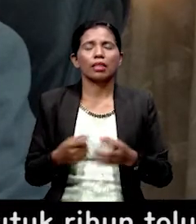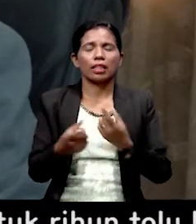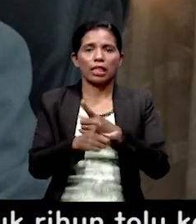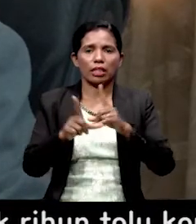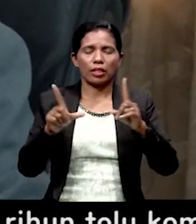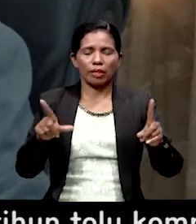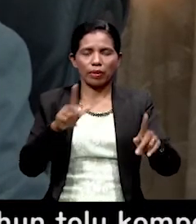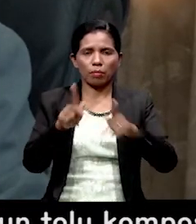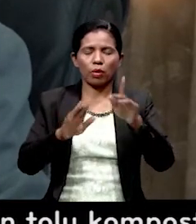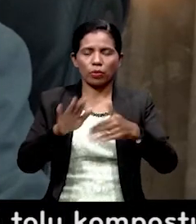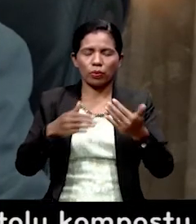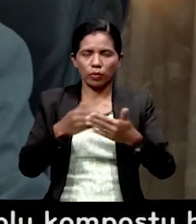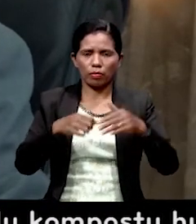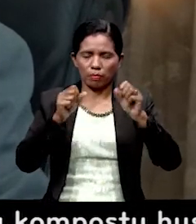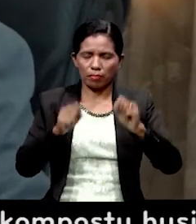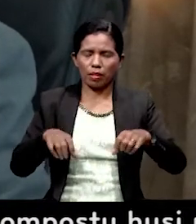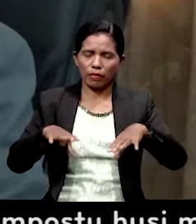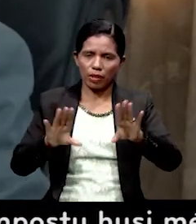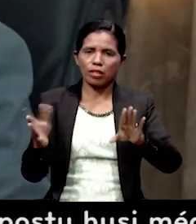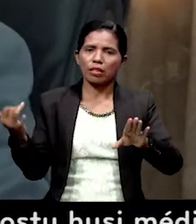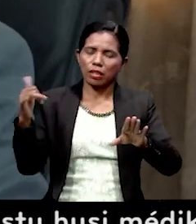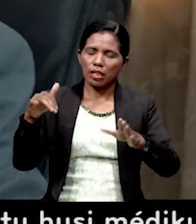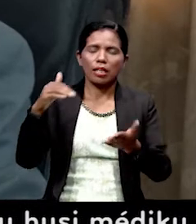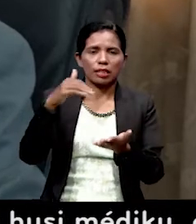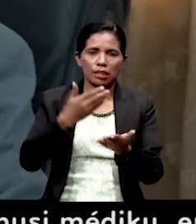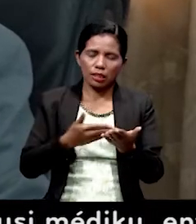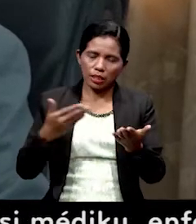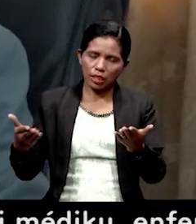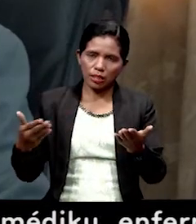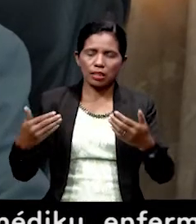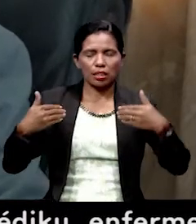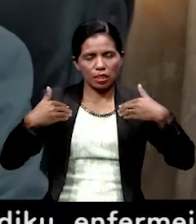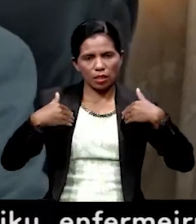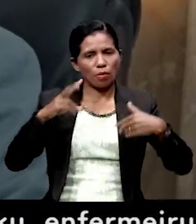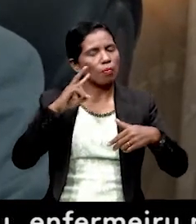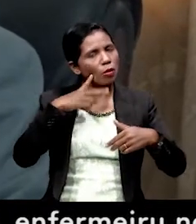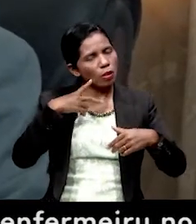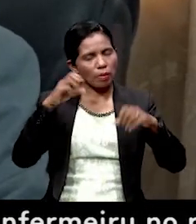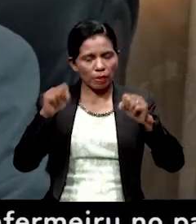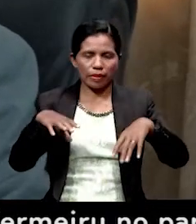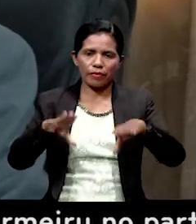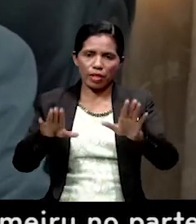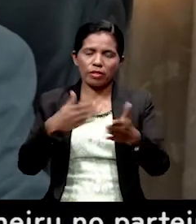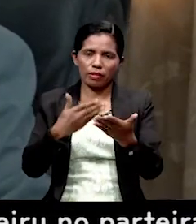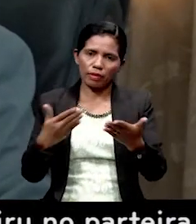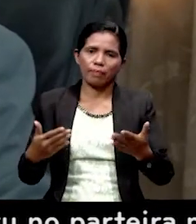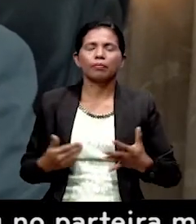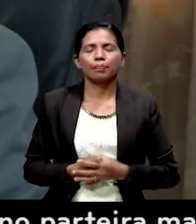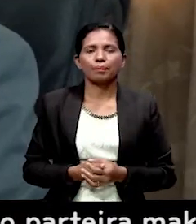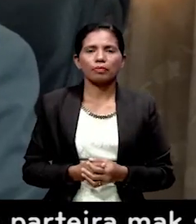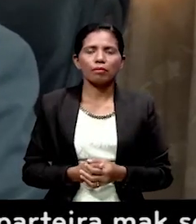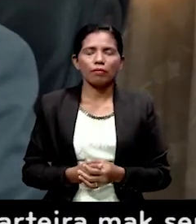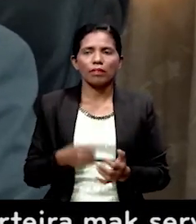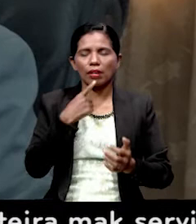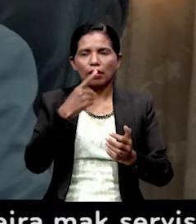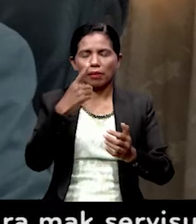né, população, mas bem, fã, né, sa san sira nebe via lili morota manu ben be magia uri nebe se sustenta tanto ta cara informa ne katak